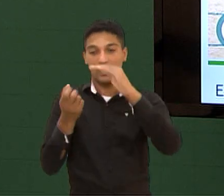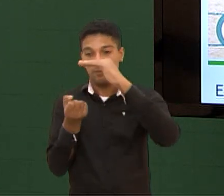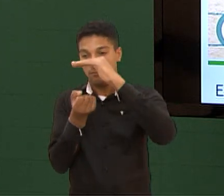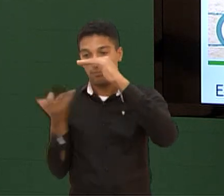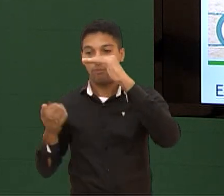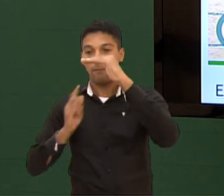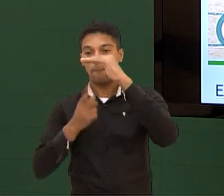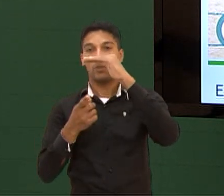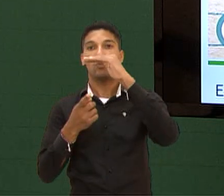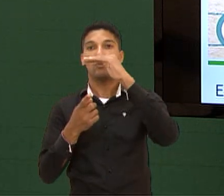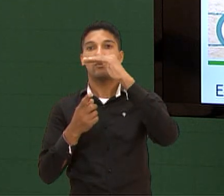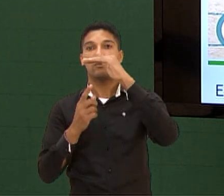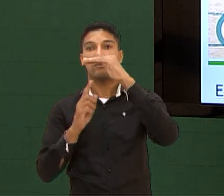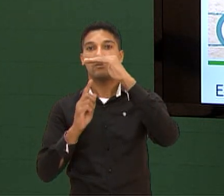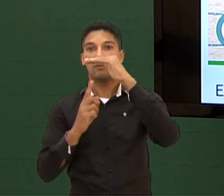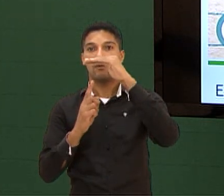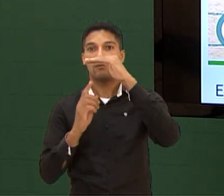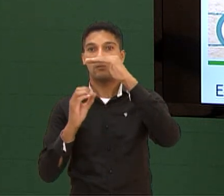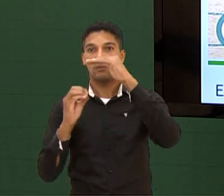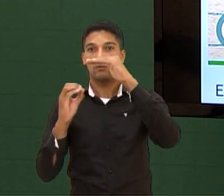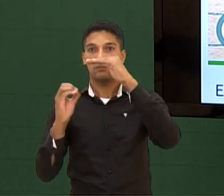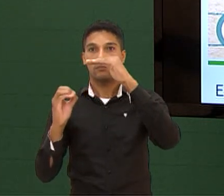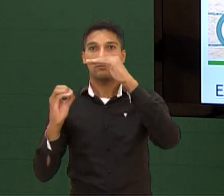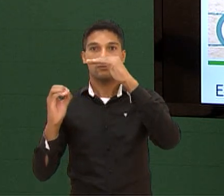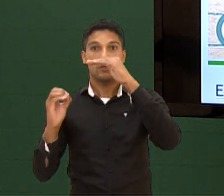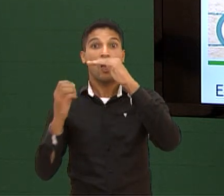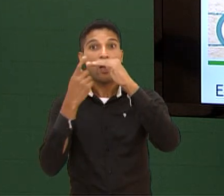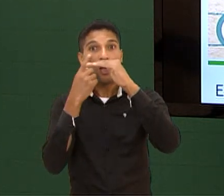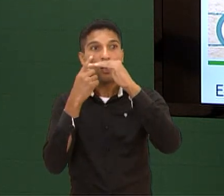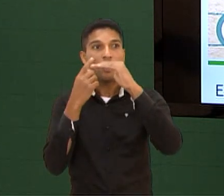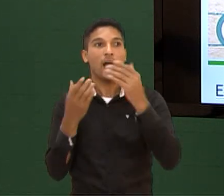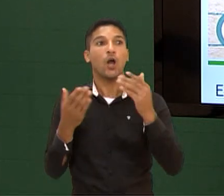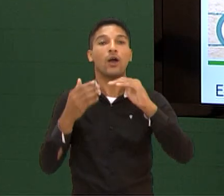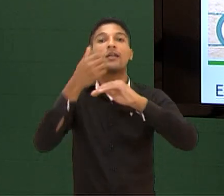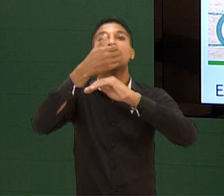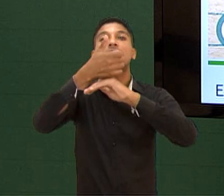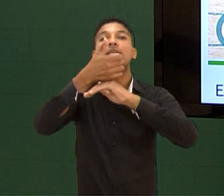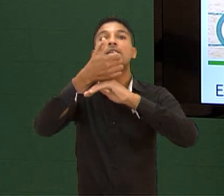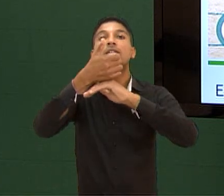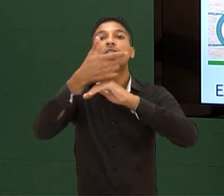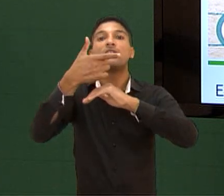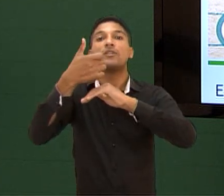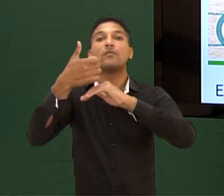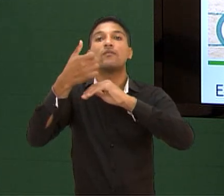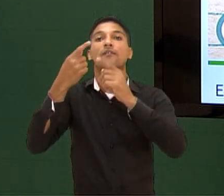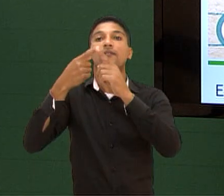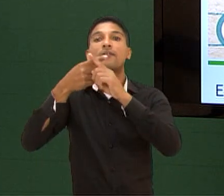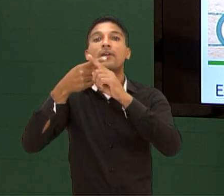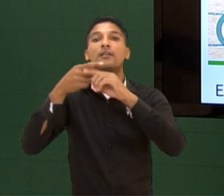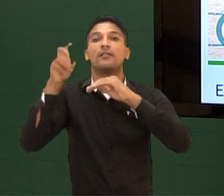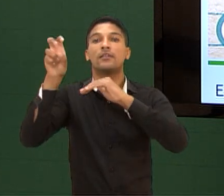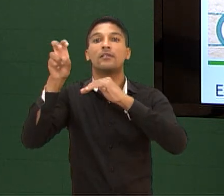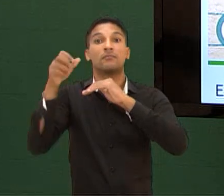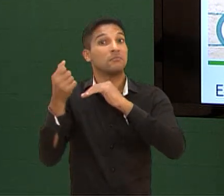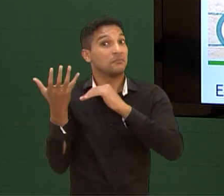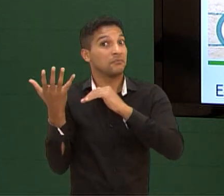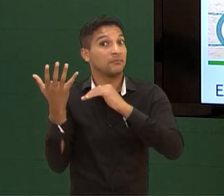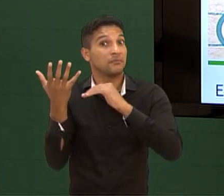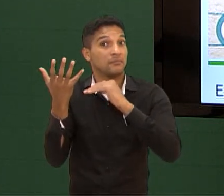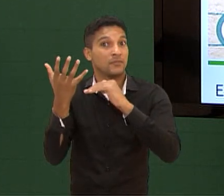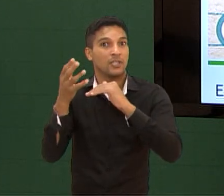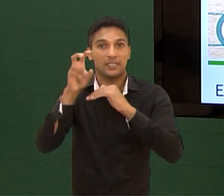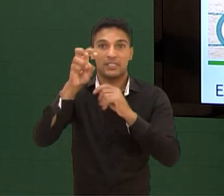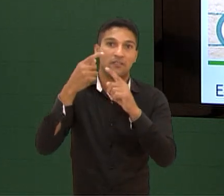né? Decimal, potência de 10. E 121 vezes 5? Vamos fazer lá? 121 vezes 5, 5 vezes